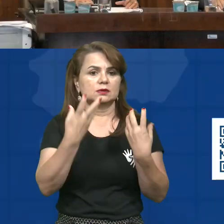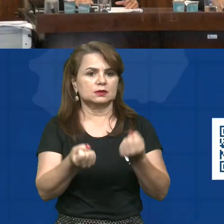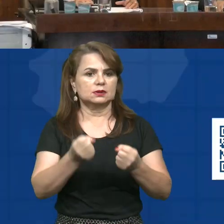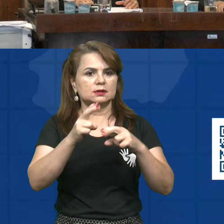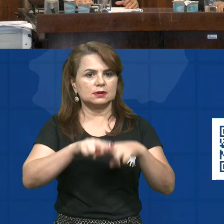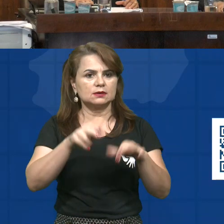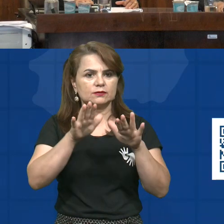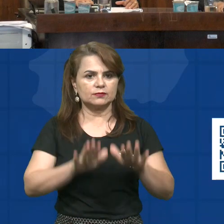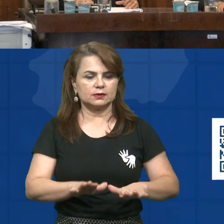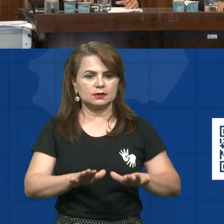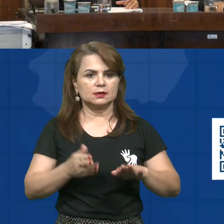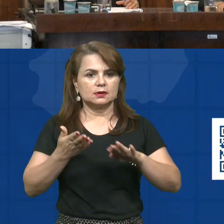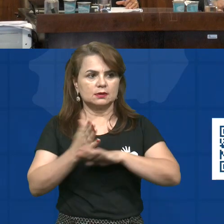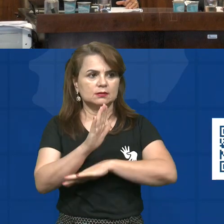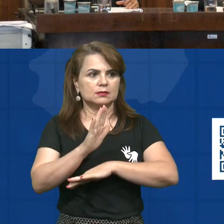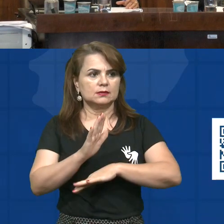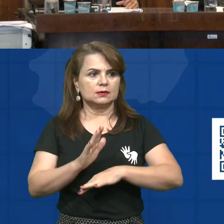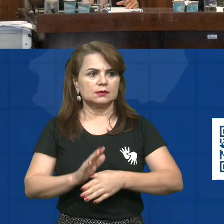encontram. Aprovado.